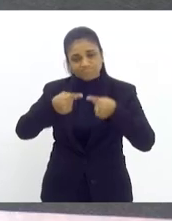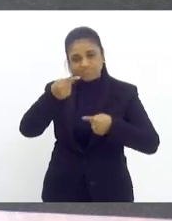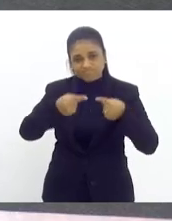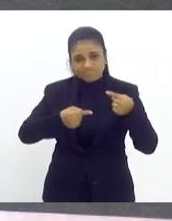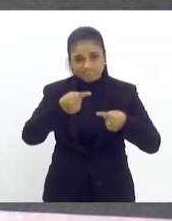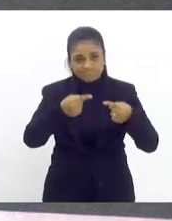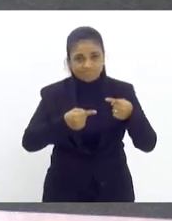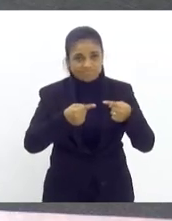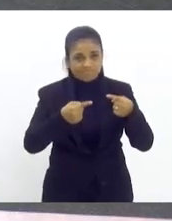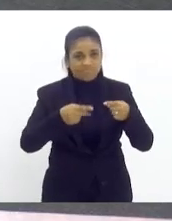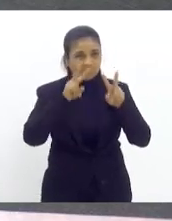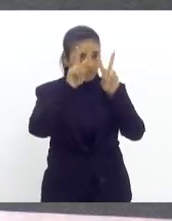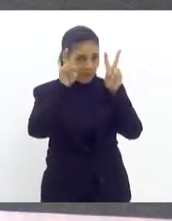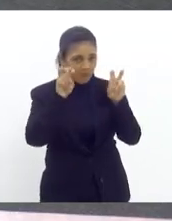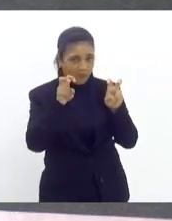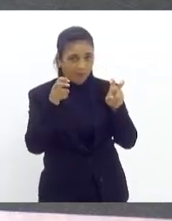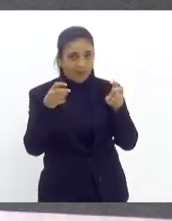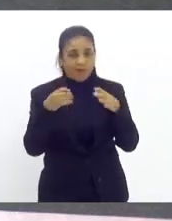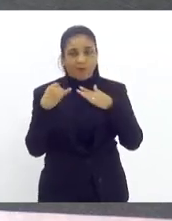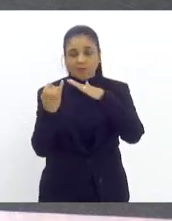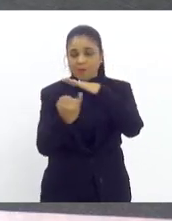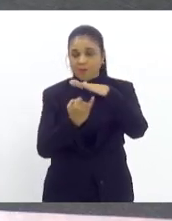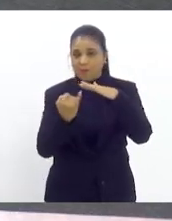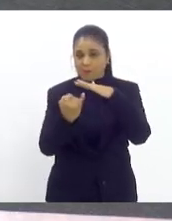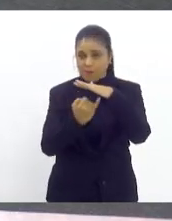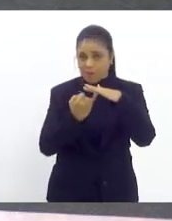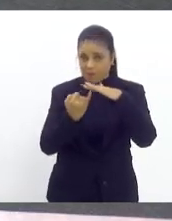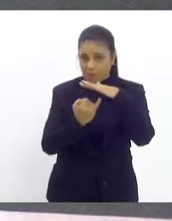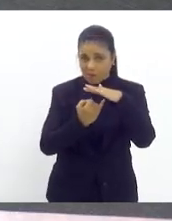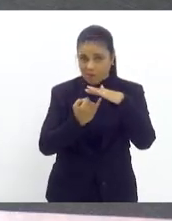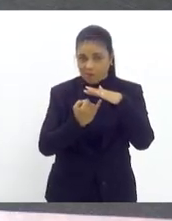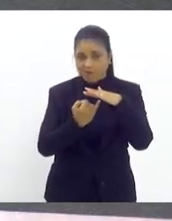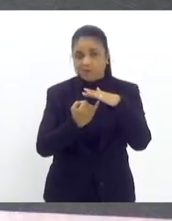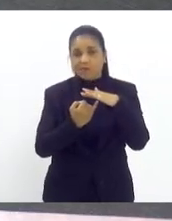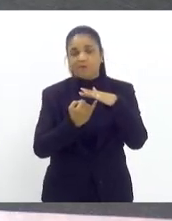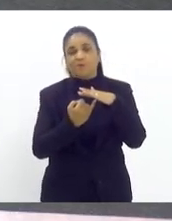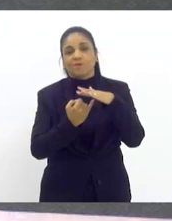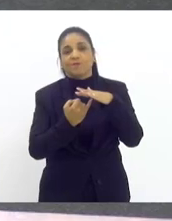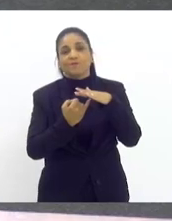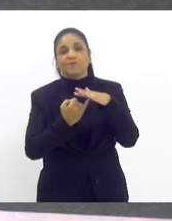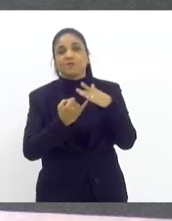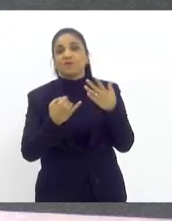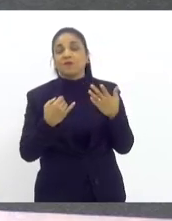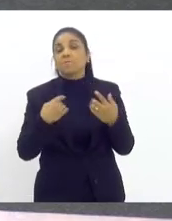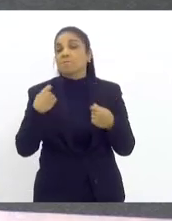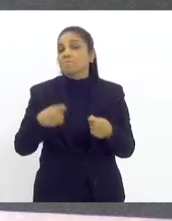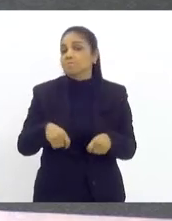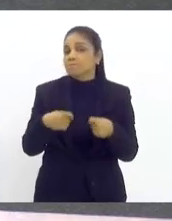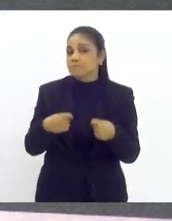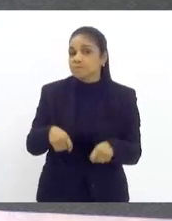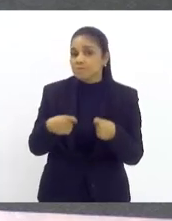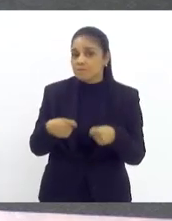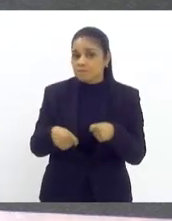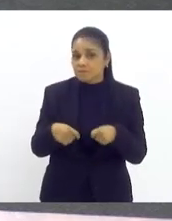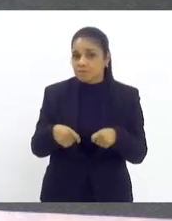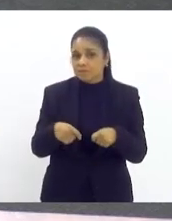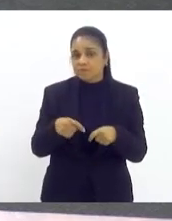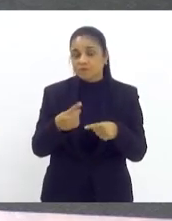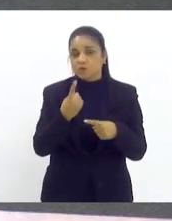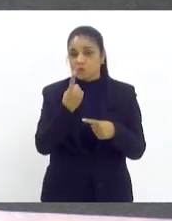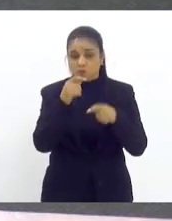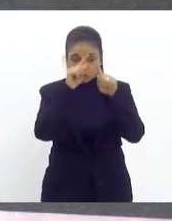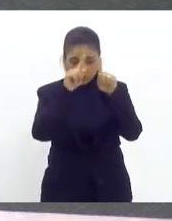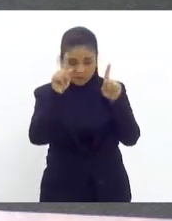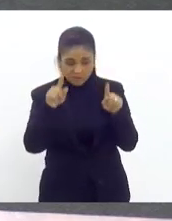trava hoje nos órgãos correcionais no sentido de que é preciso que um servidor